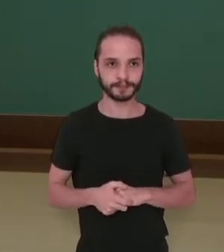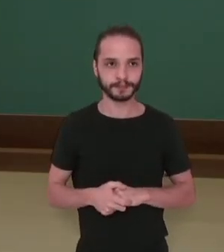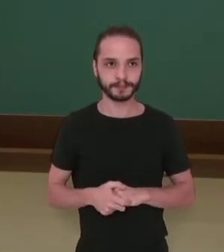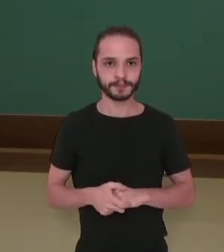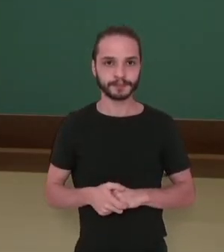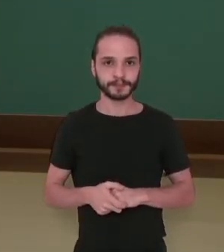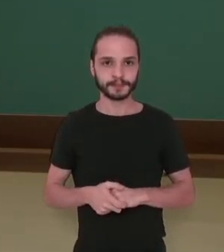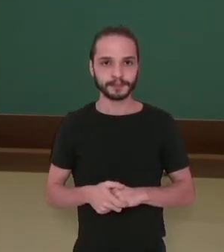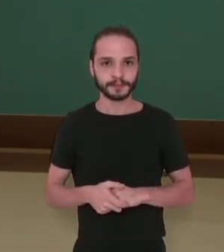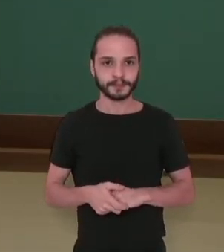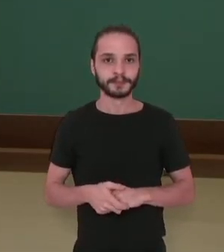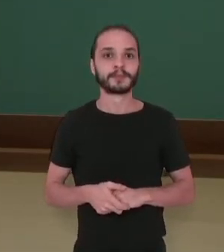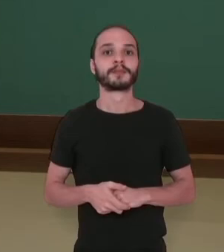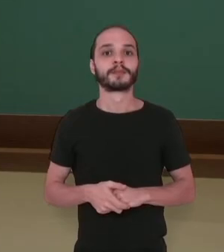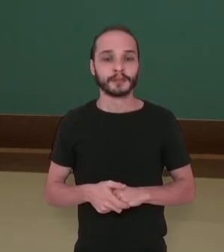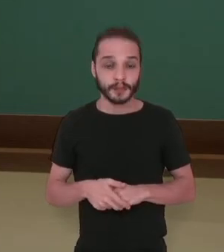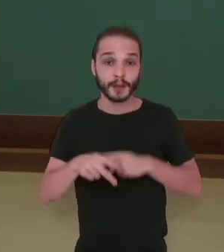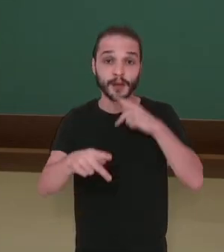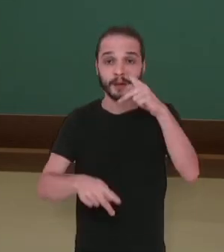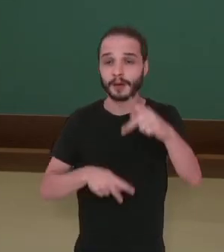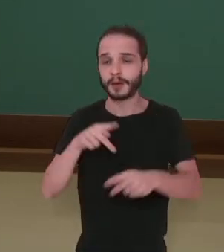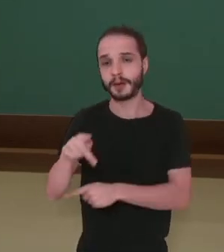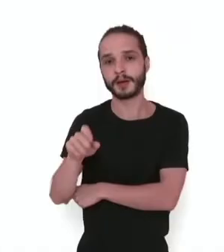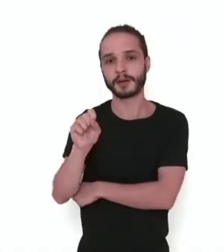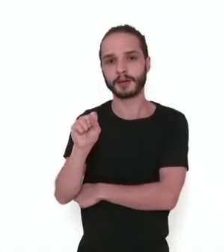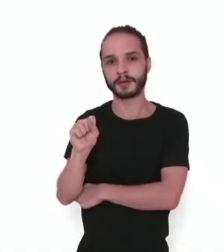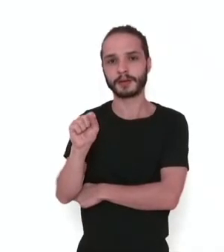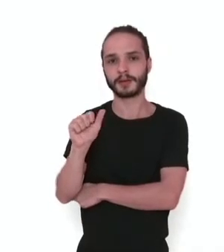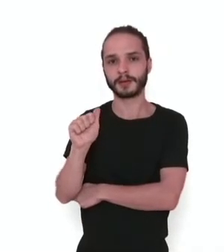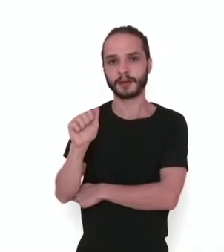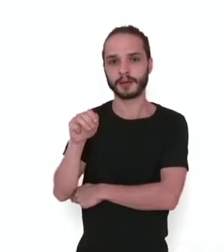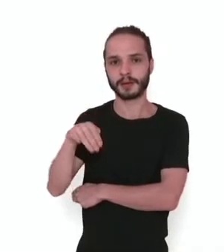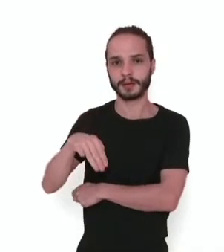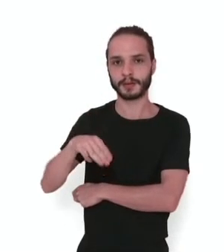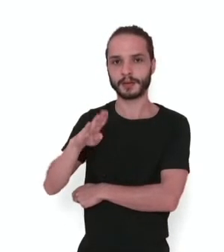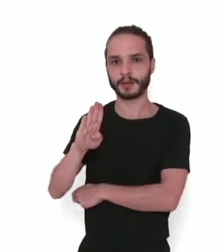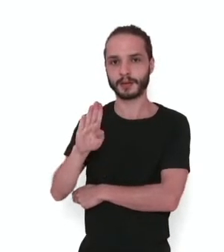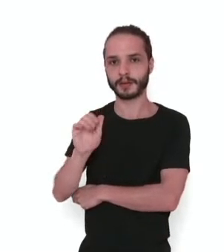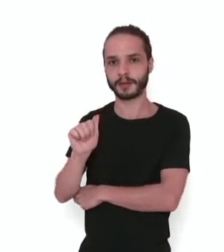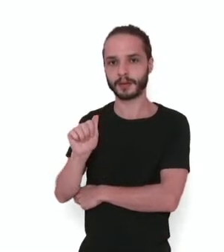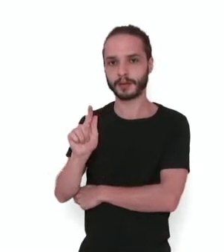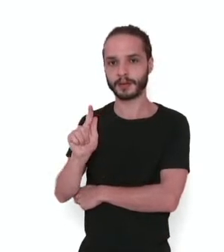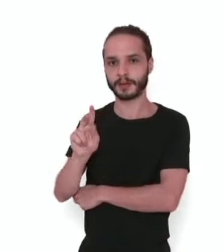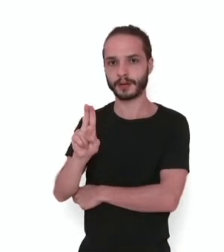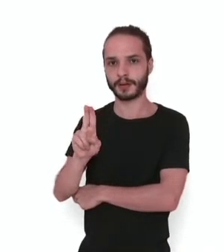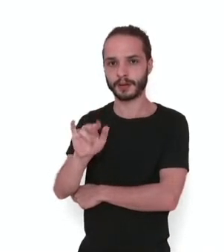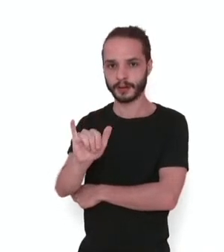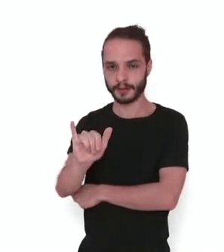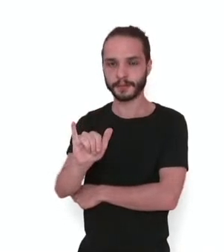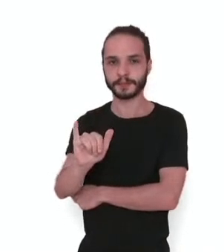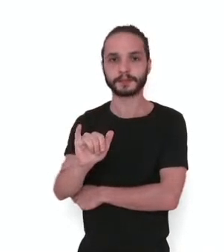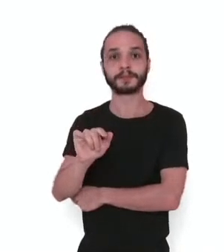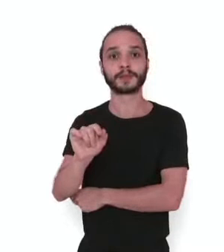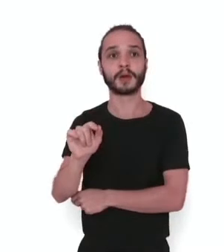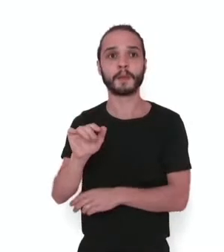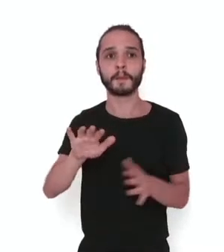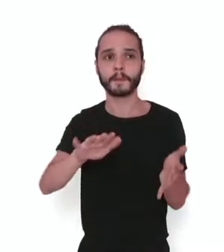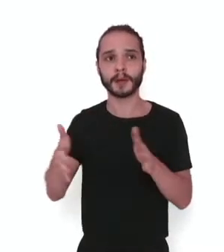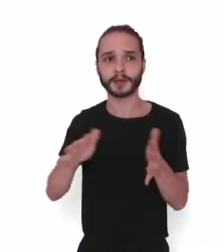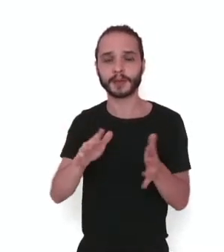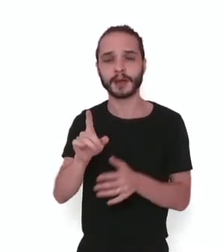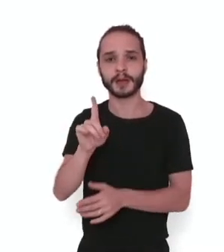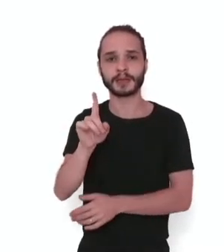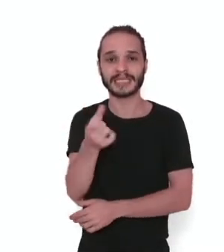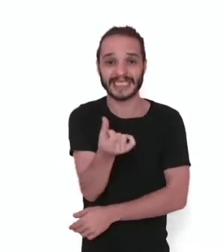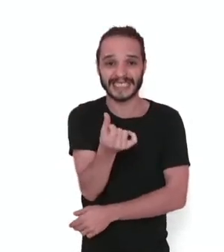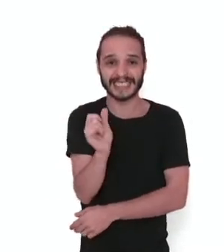Então veja, e os povos sambaquis? Há cerca de 6.000 anos, o litoral passou a ser ocupado